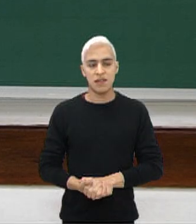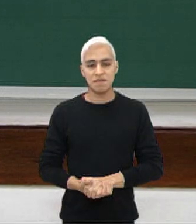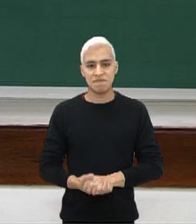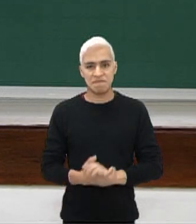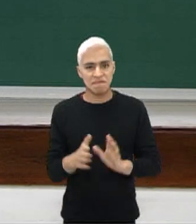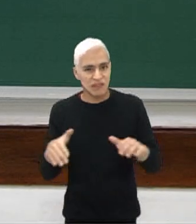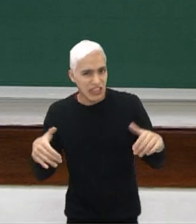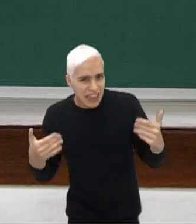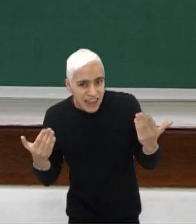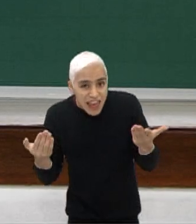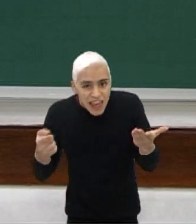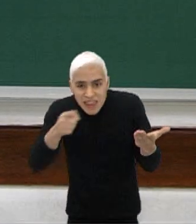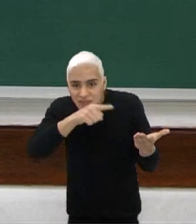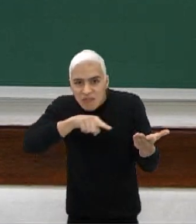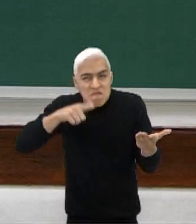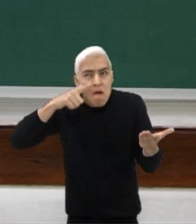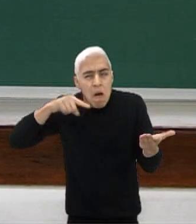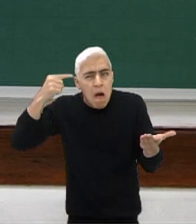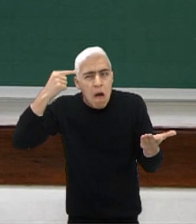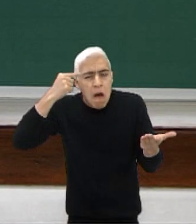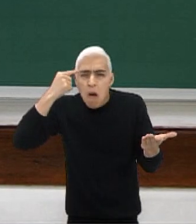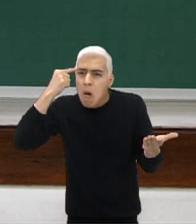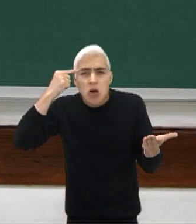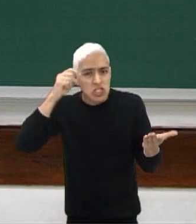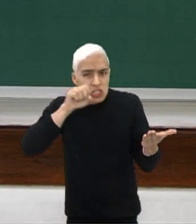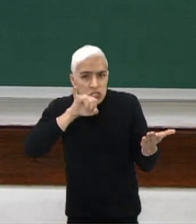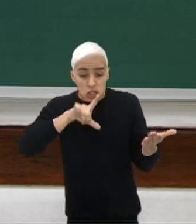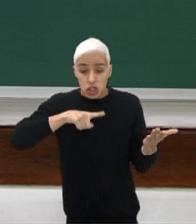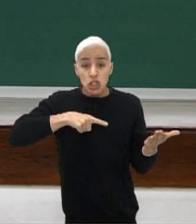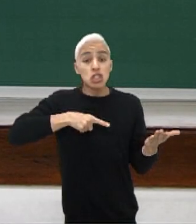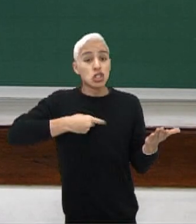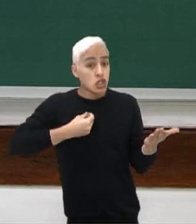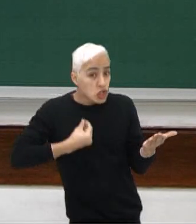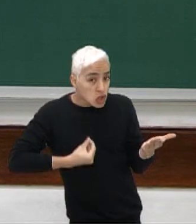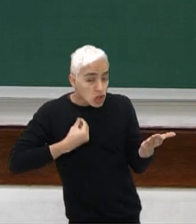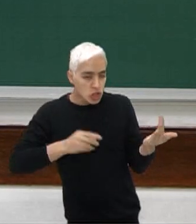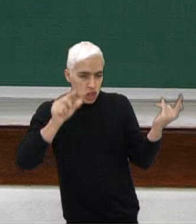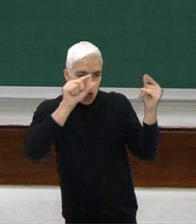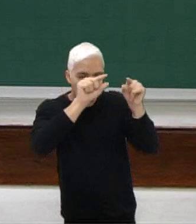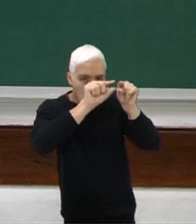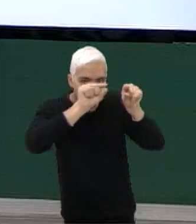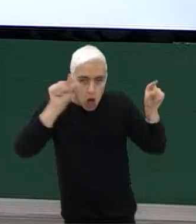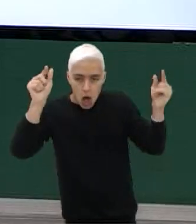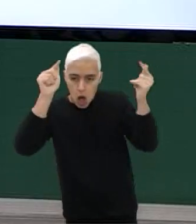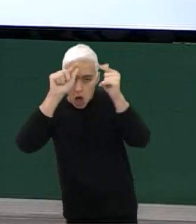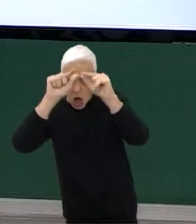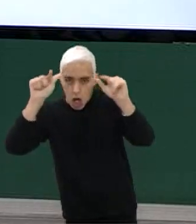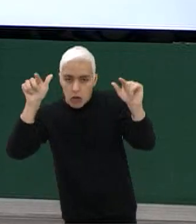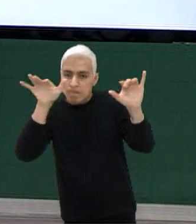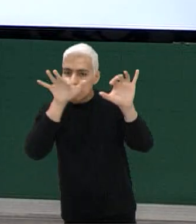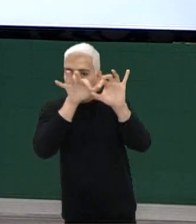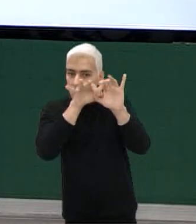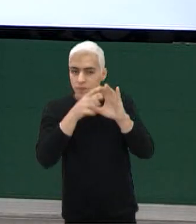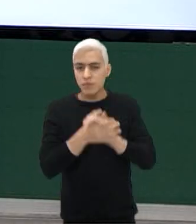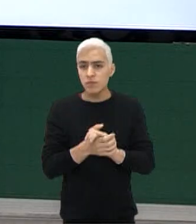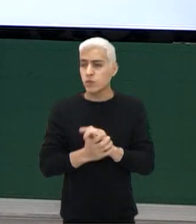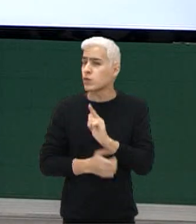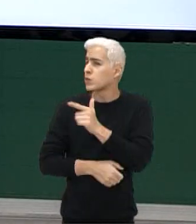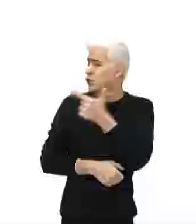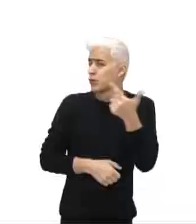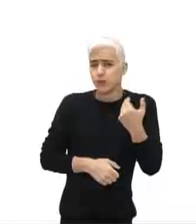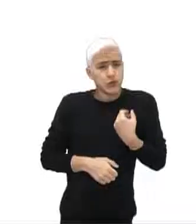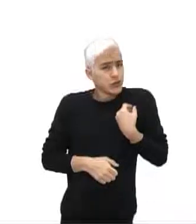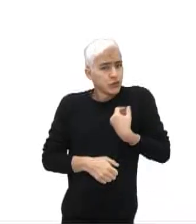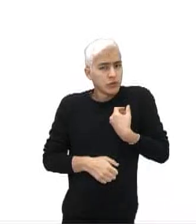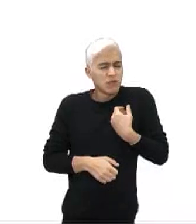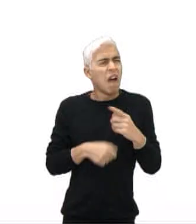E então, conseguiram pensar se existe ou não aí uma oração subordinada? Vamos ver? Não existe.